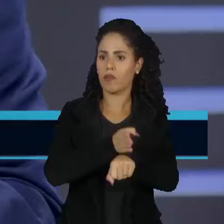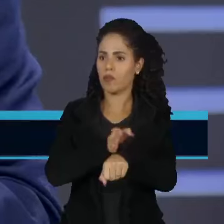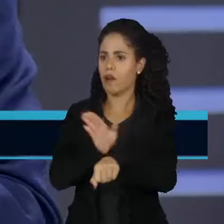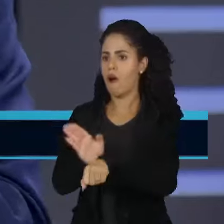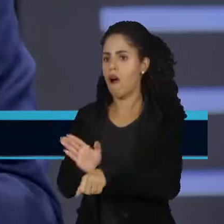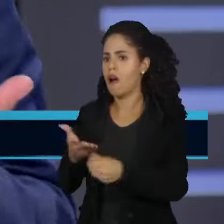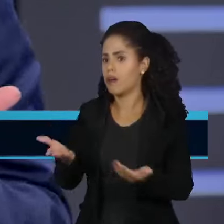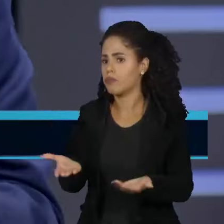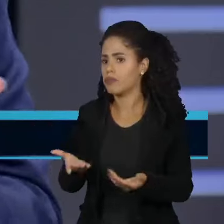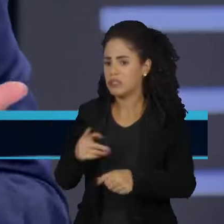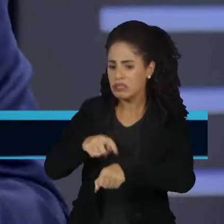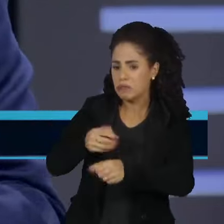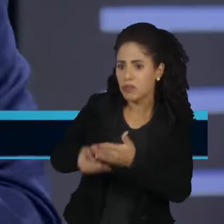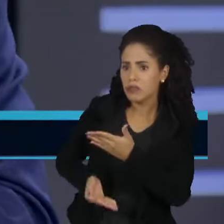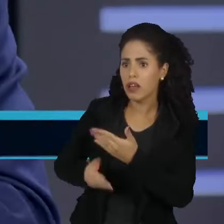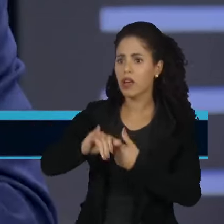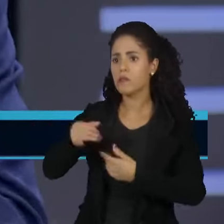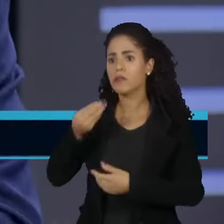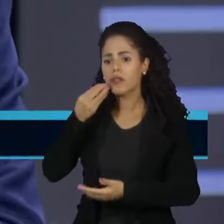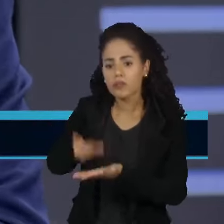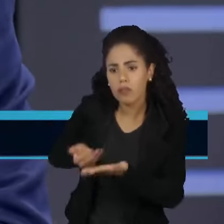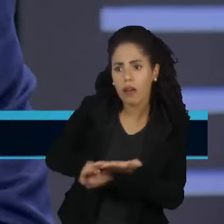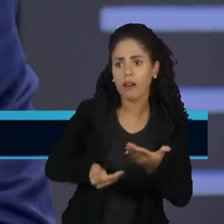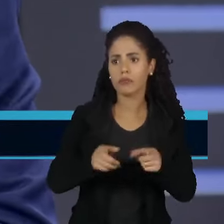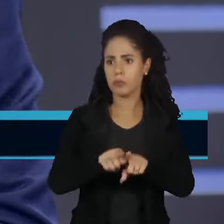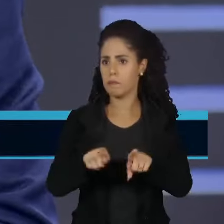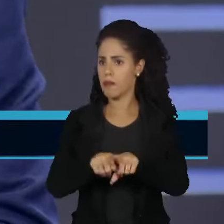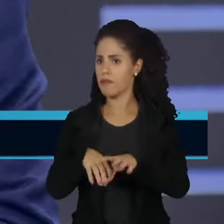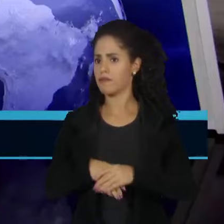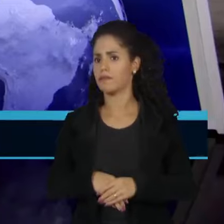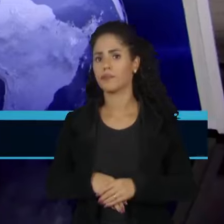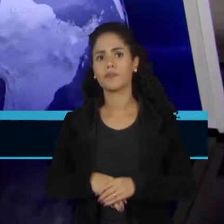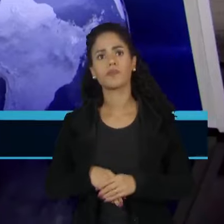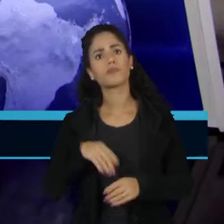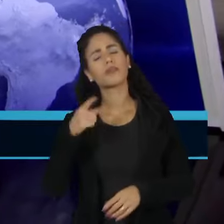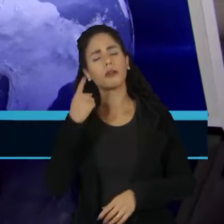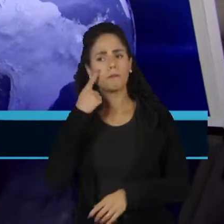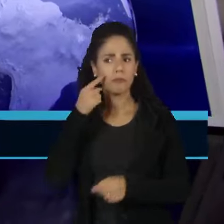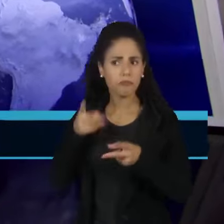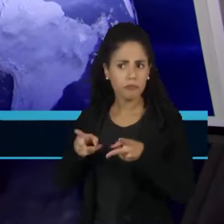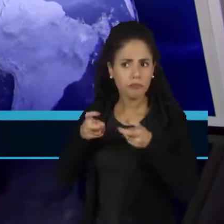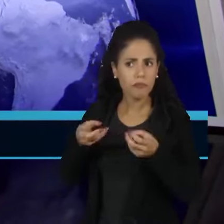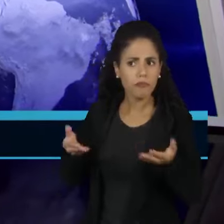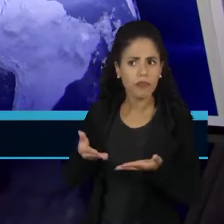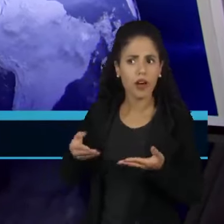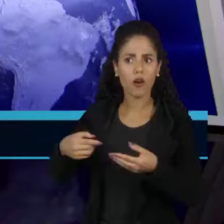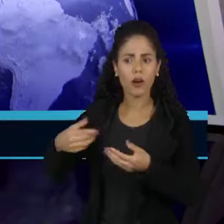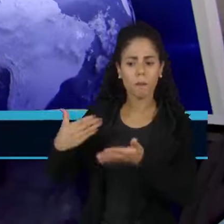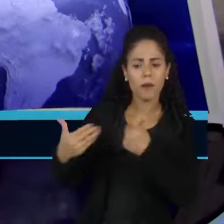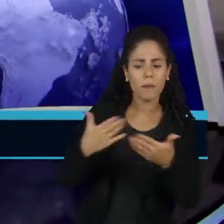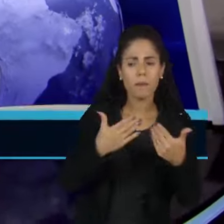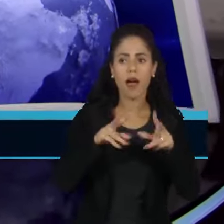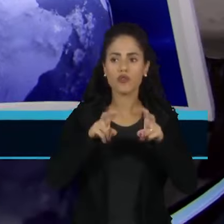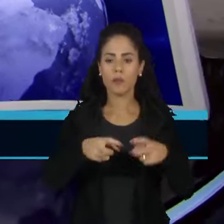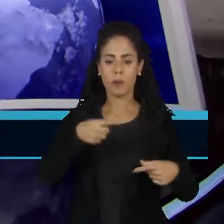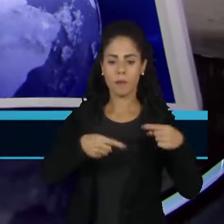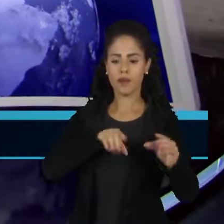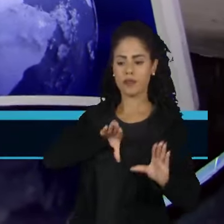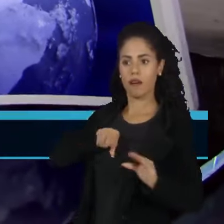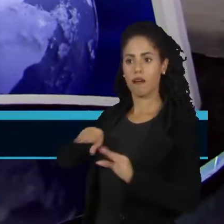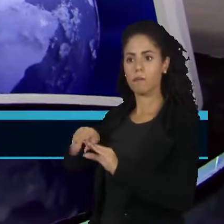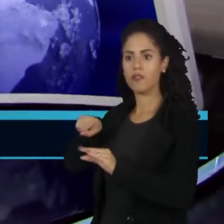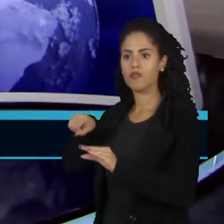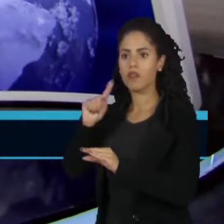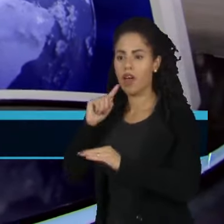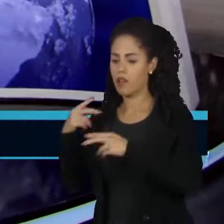várias oportunidades e quem perde é a sociedade brasileira. E todo esse debate, né, Luiz, e a interferência política, como citou o